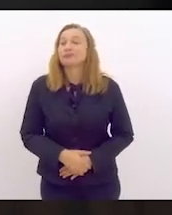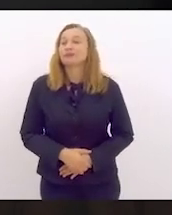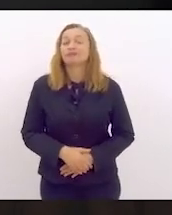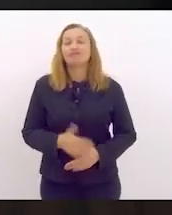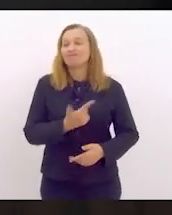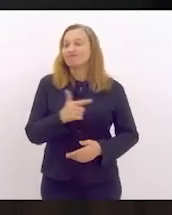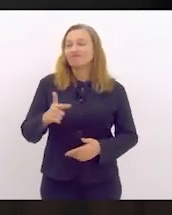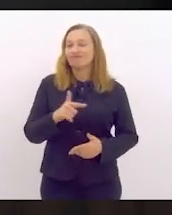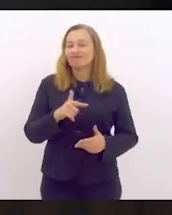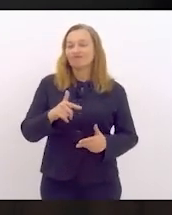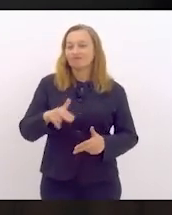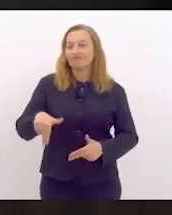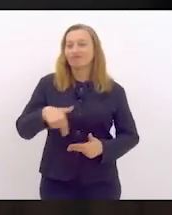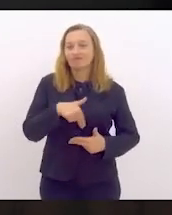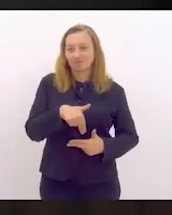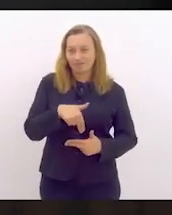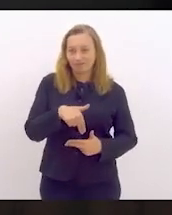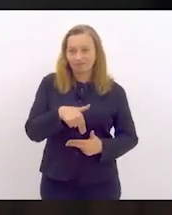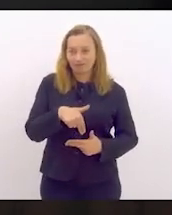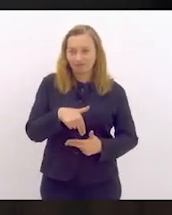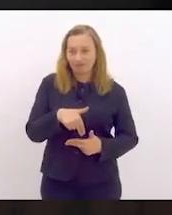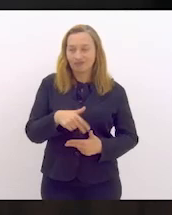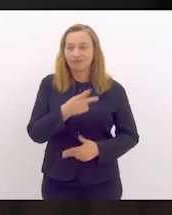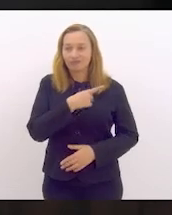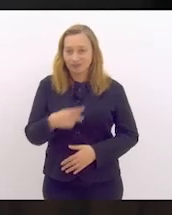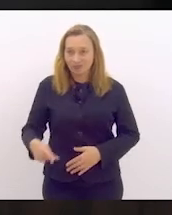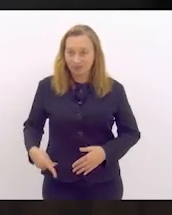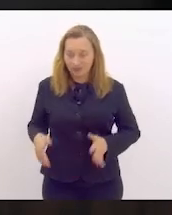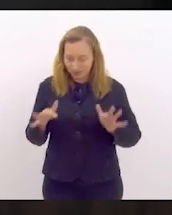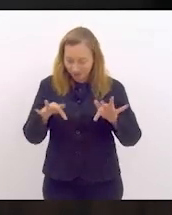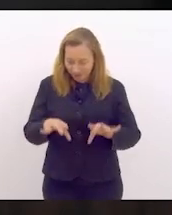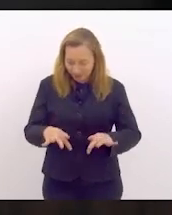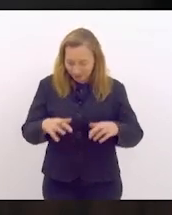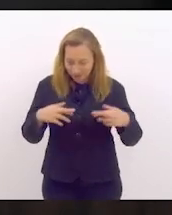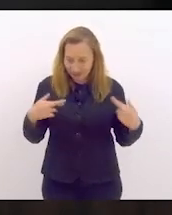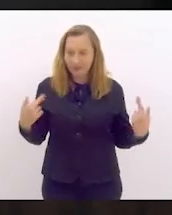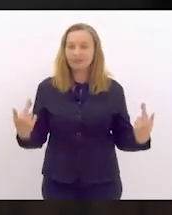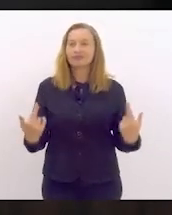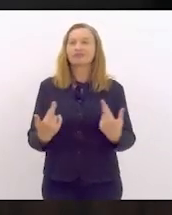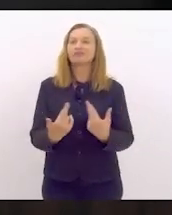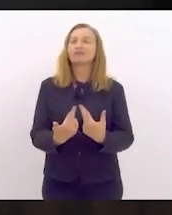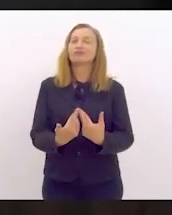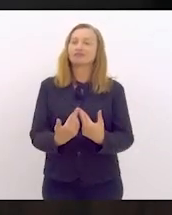Não havendo mais oradores inscritos, a presidência declara encerrada